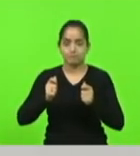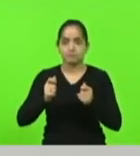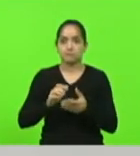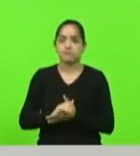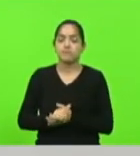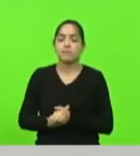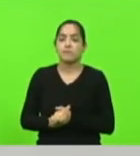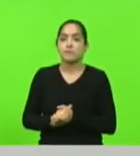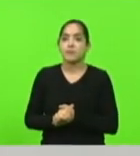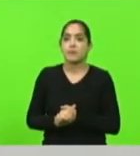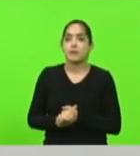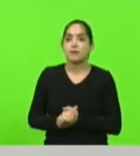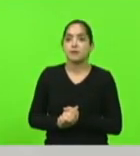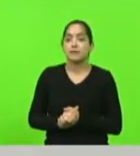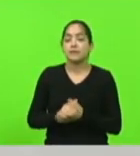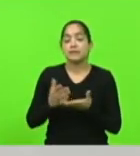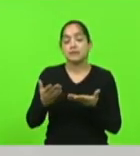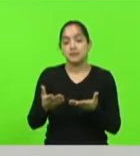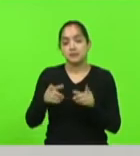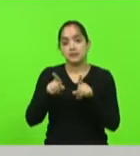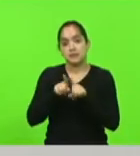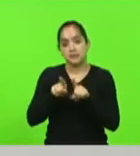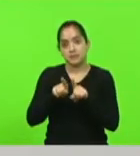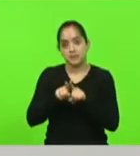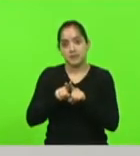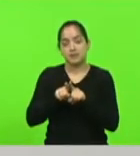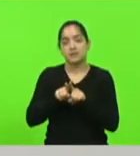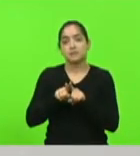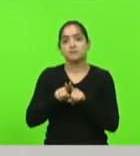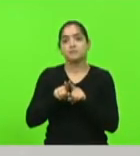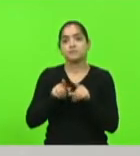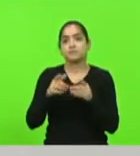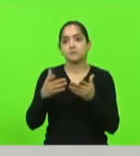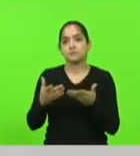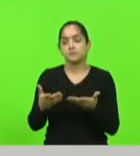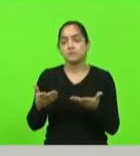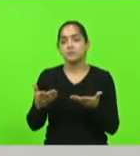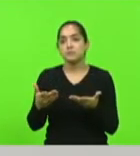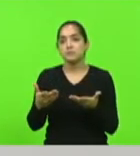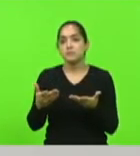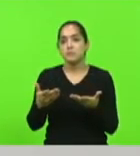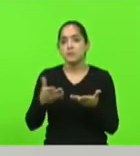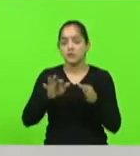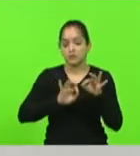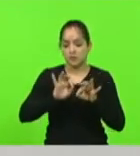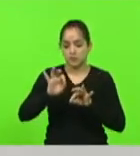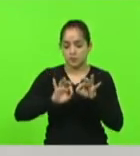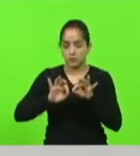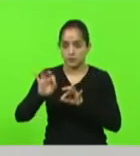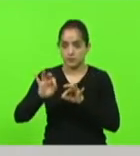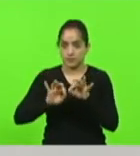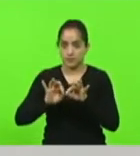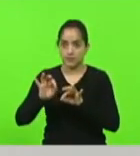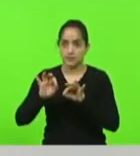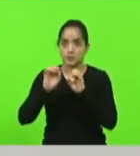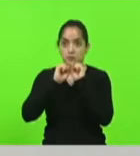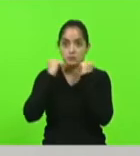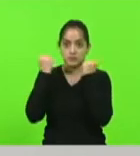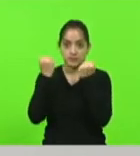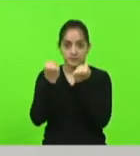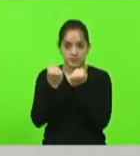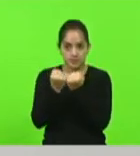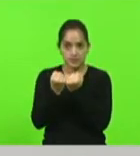aí. E também dizer que nós estamos programando um seminário para discutir